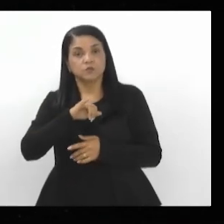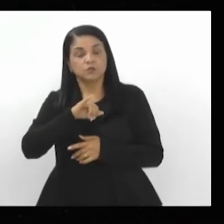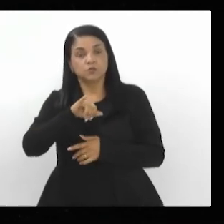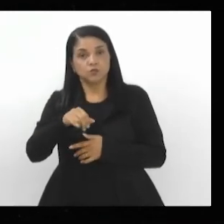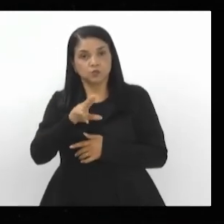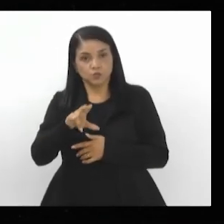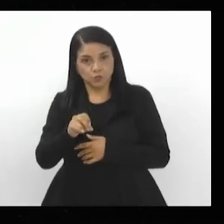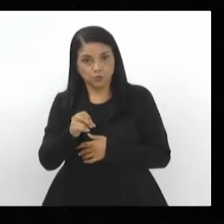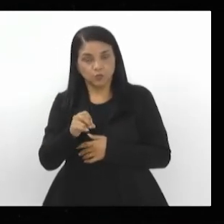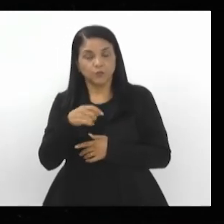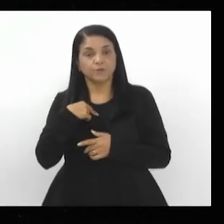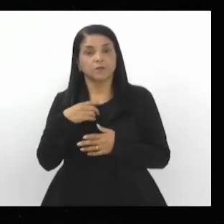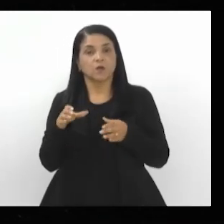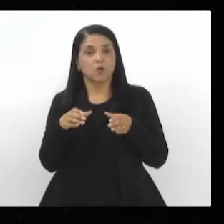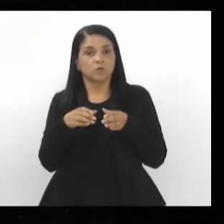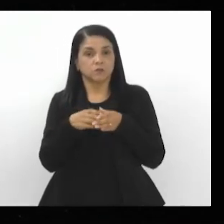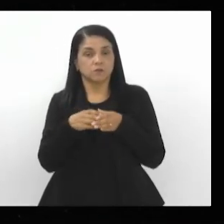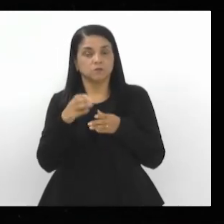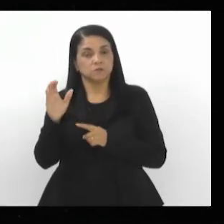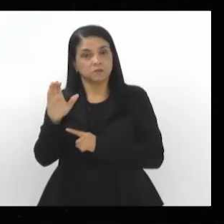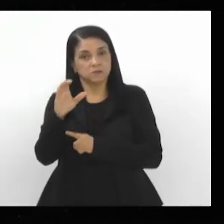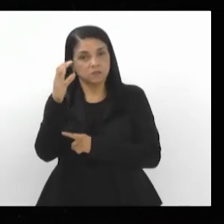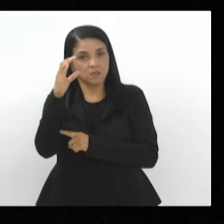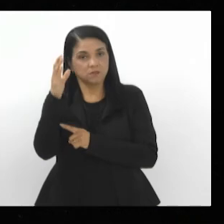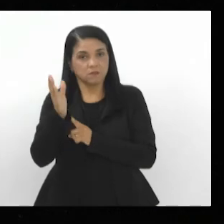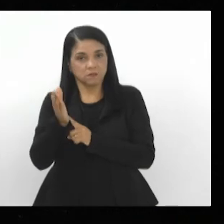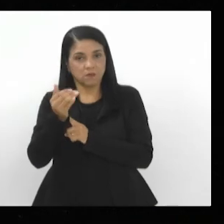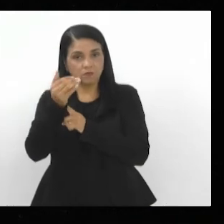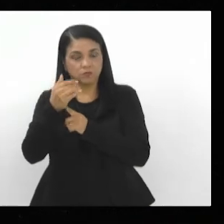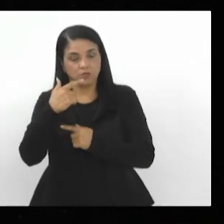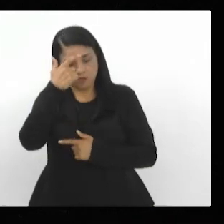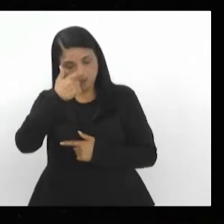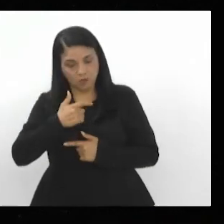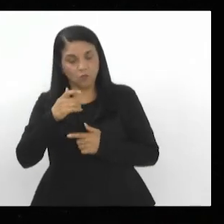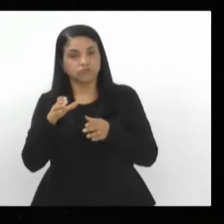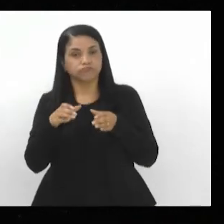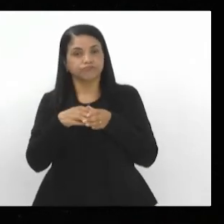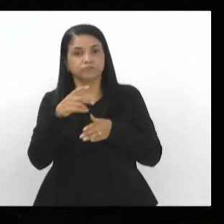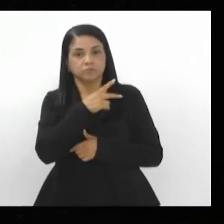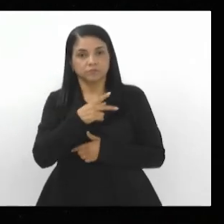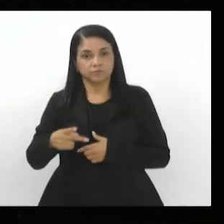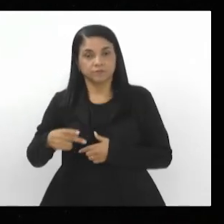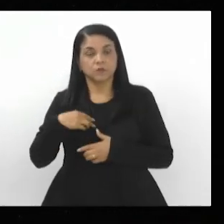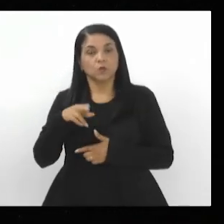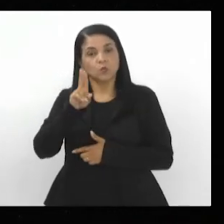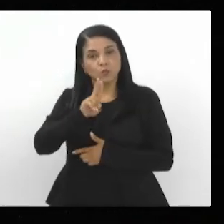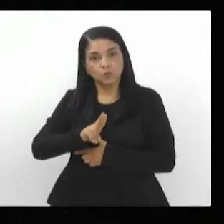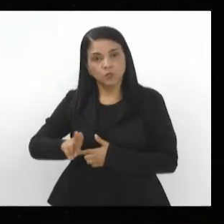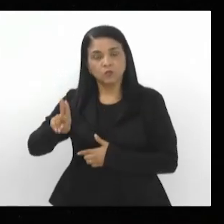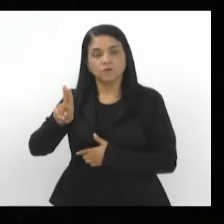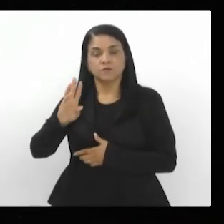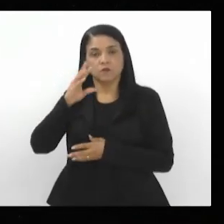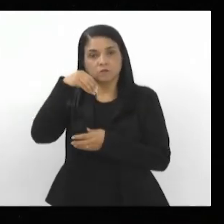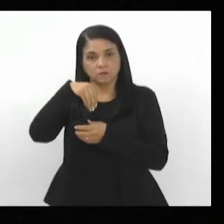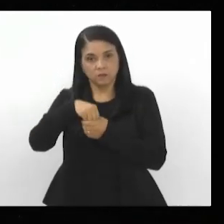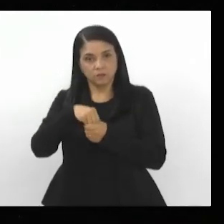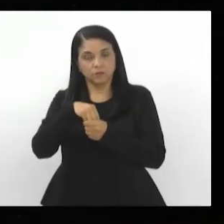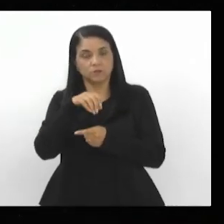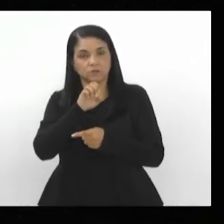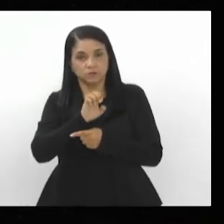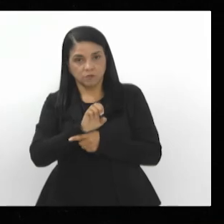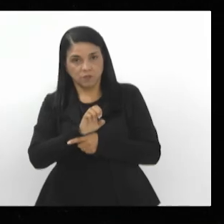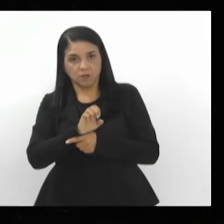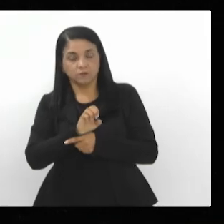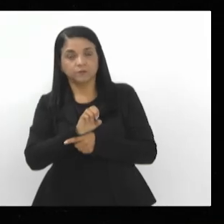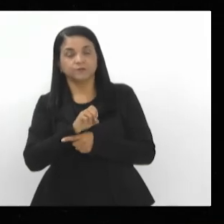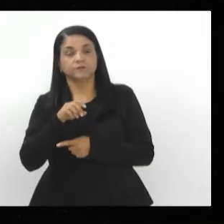nós, através da Comissão da Ciência e Tecnologia, que eu presido, realizamos na Universidade Estadual do Norte Fluminense,